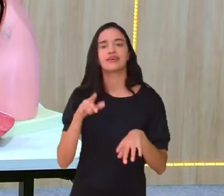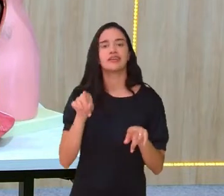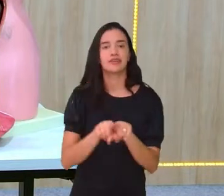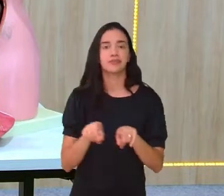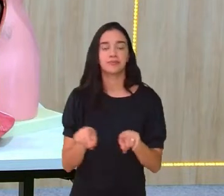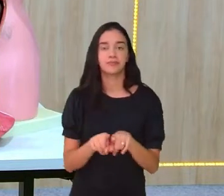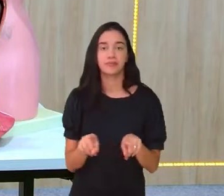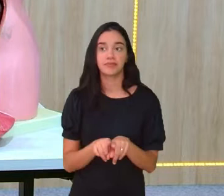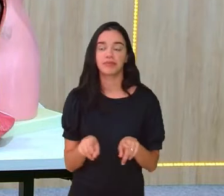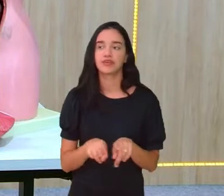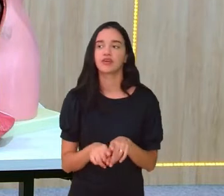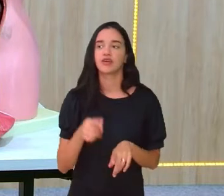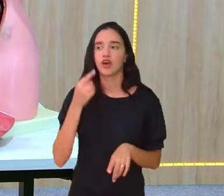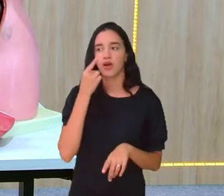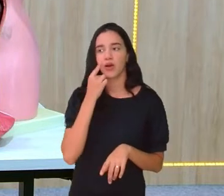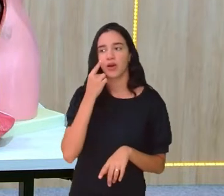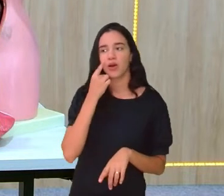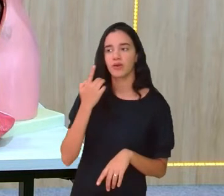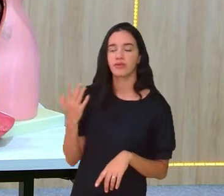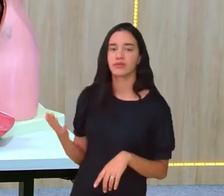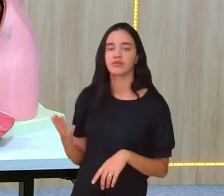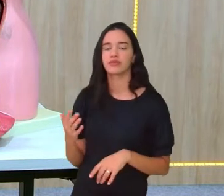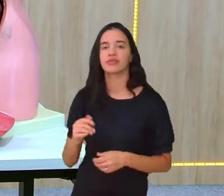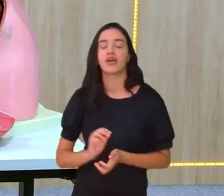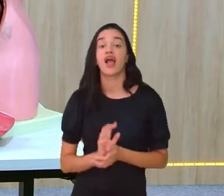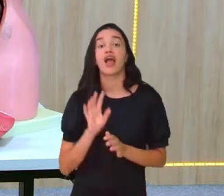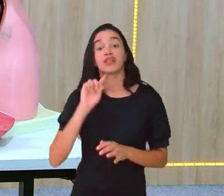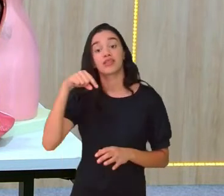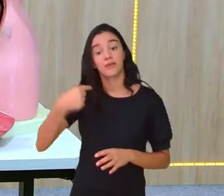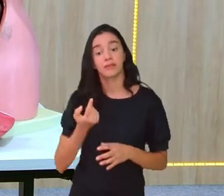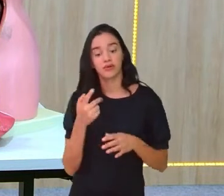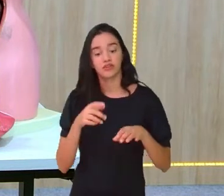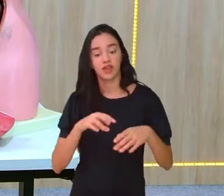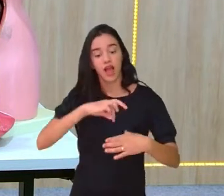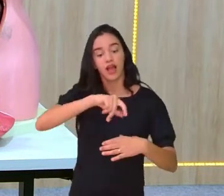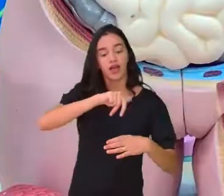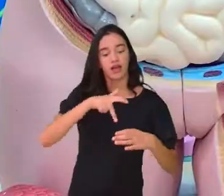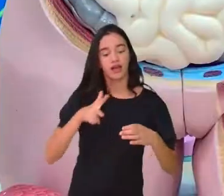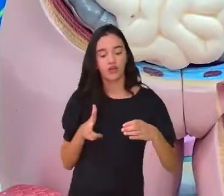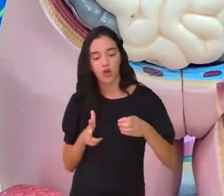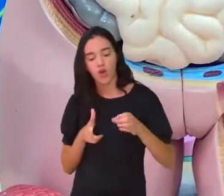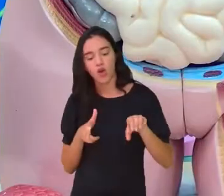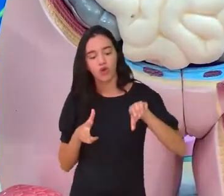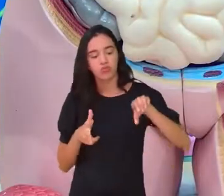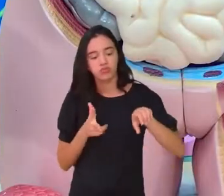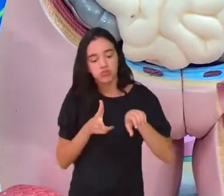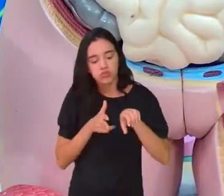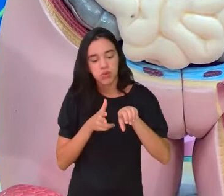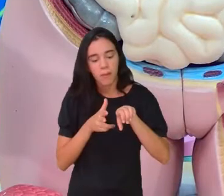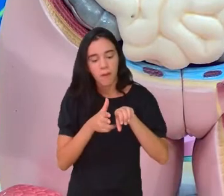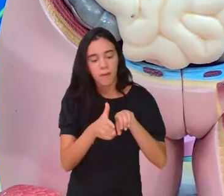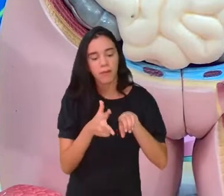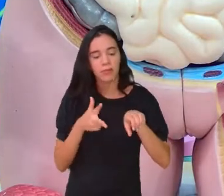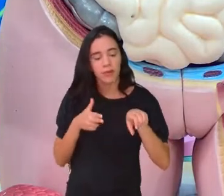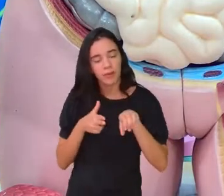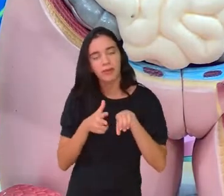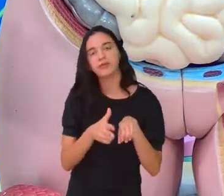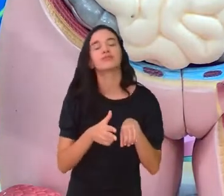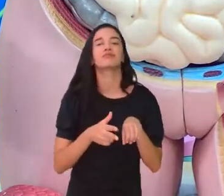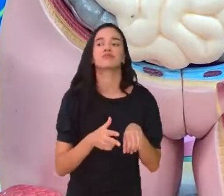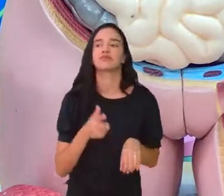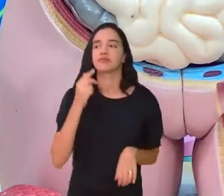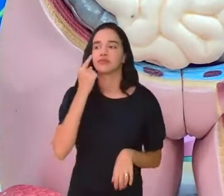bola e tentei fechar, né, depois que eu cortei a garrafa, desculpa, primeiro cortei a garrafa, consegui esse tamanho aqui,